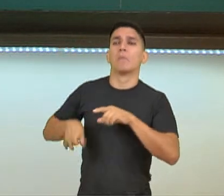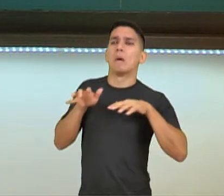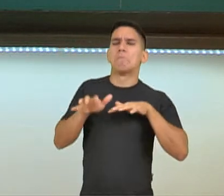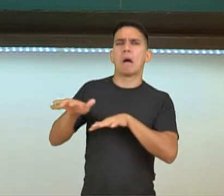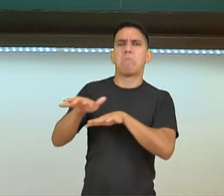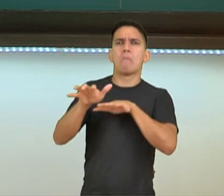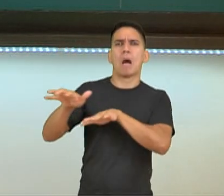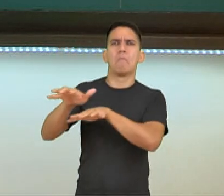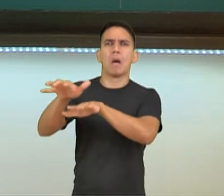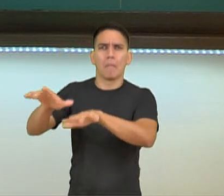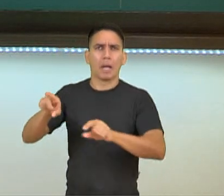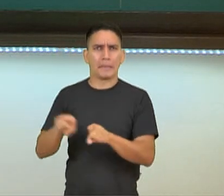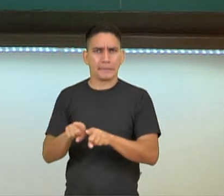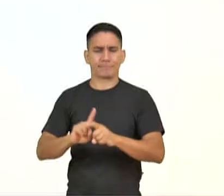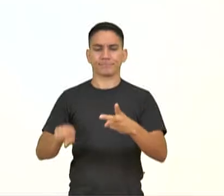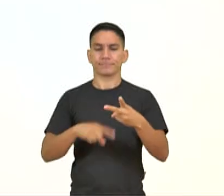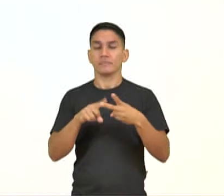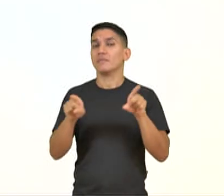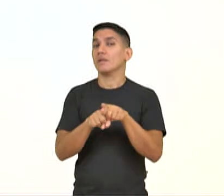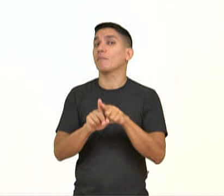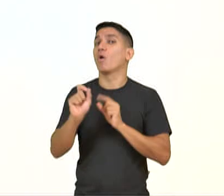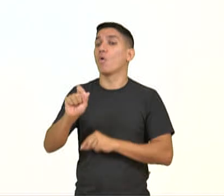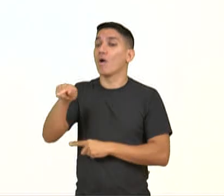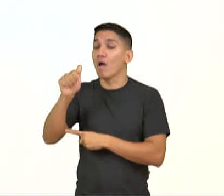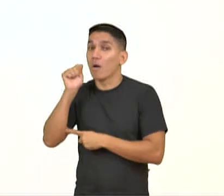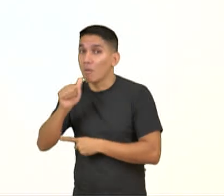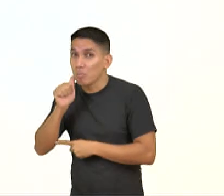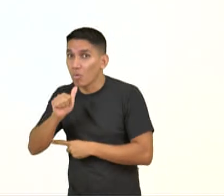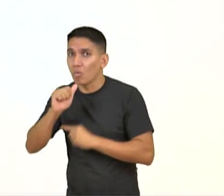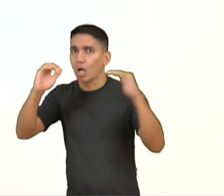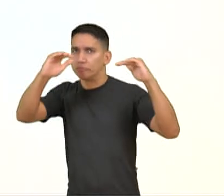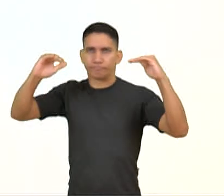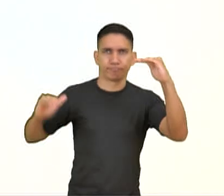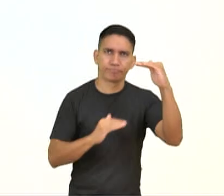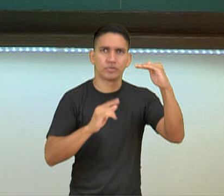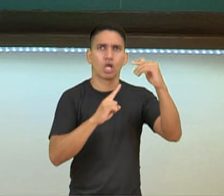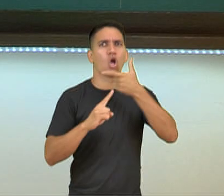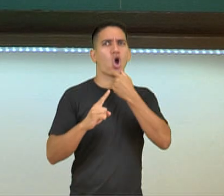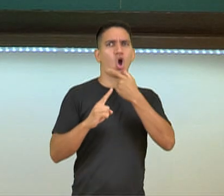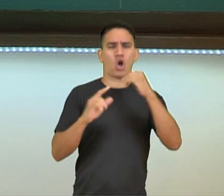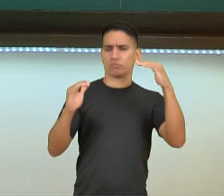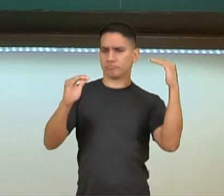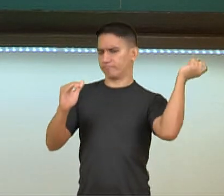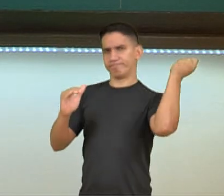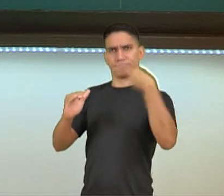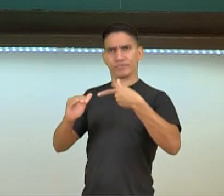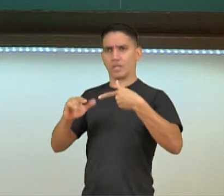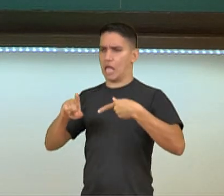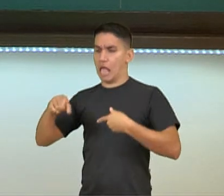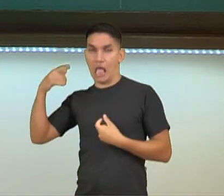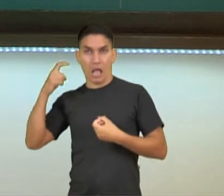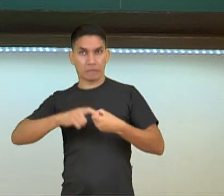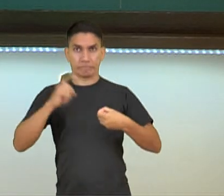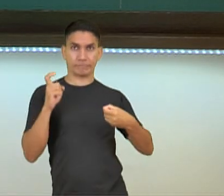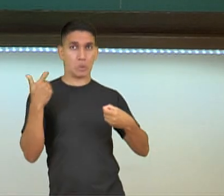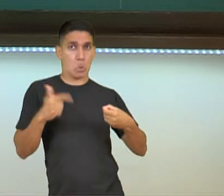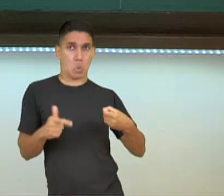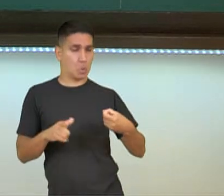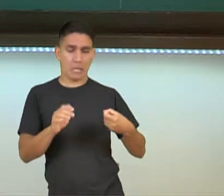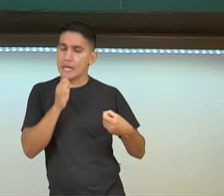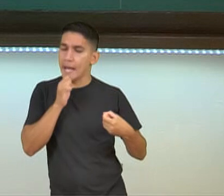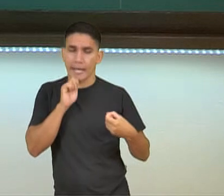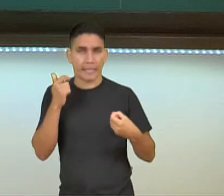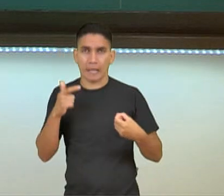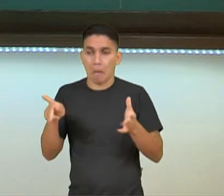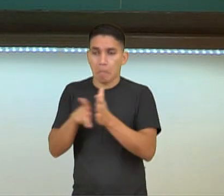greves. Também vai manter a mulher submetida ao seu marido, ou seja, a mulher não tinha uma independência, uma autonomia